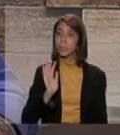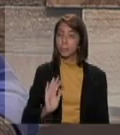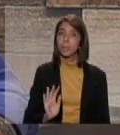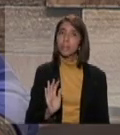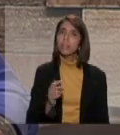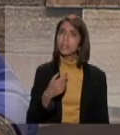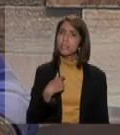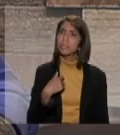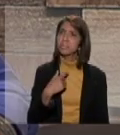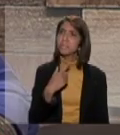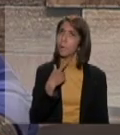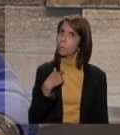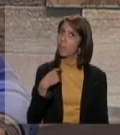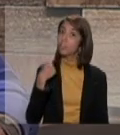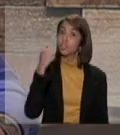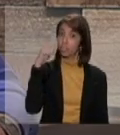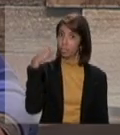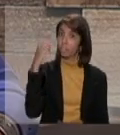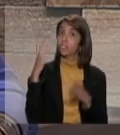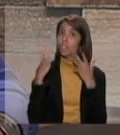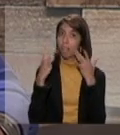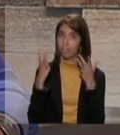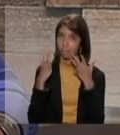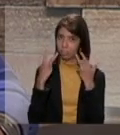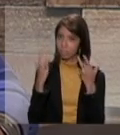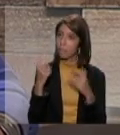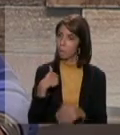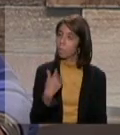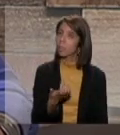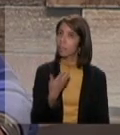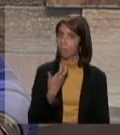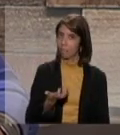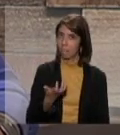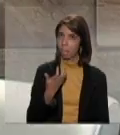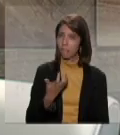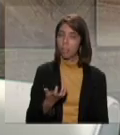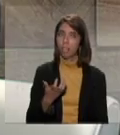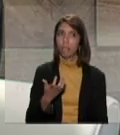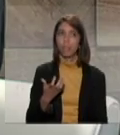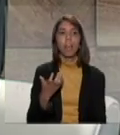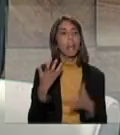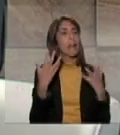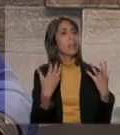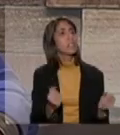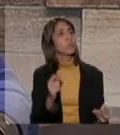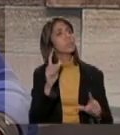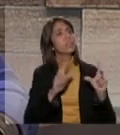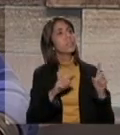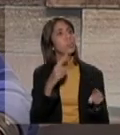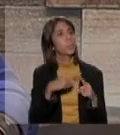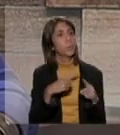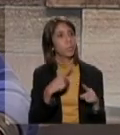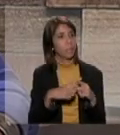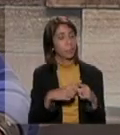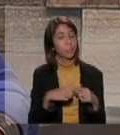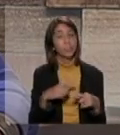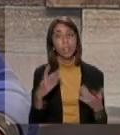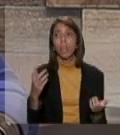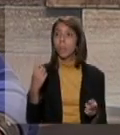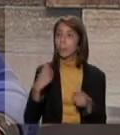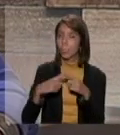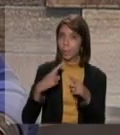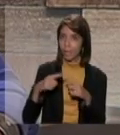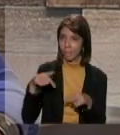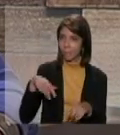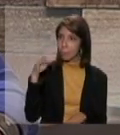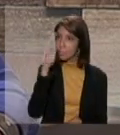Mas eu pretendia ser uma atriz de teatro, basicamente uma atriz de teatro. E o que te fez aceitar esse convite dele? A televisão começou a ficar muito forte nesse